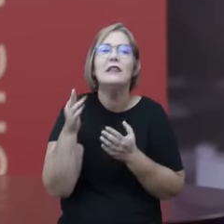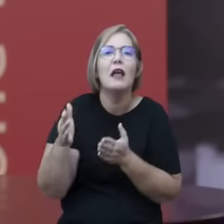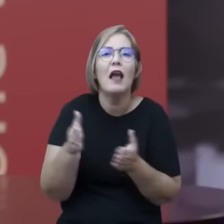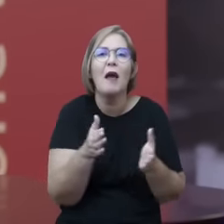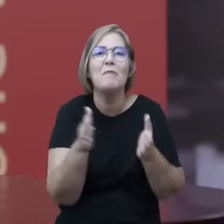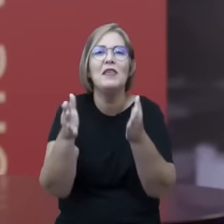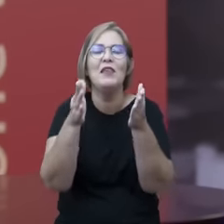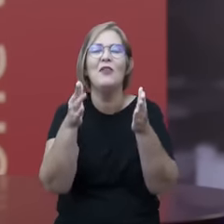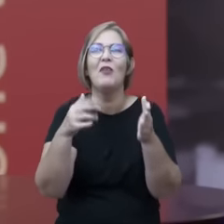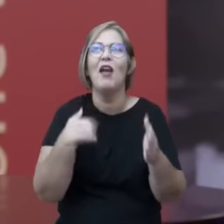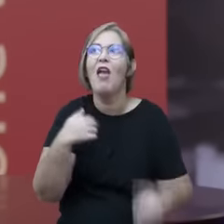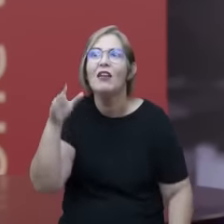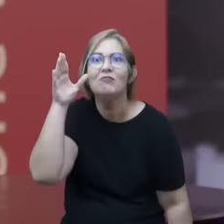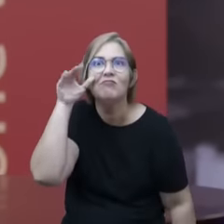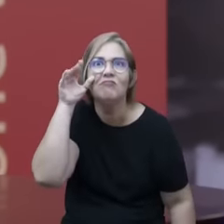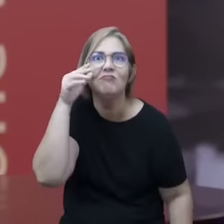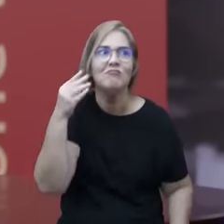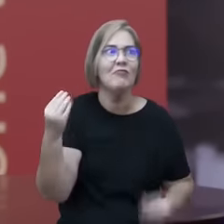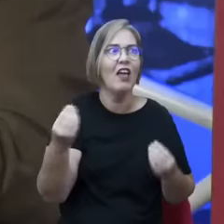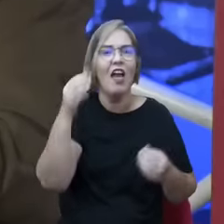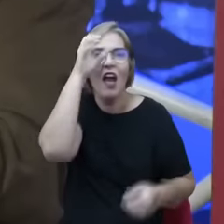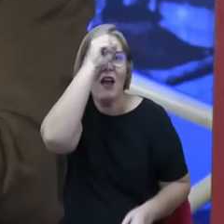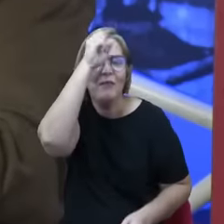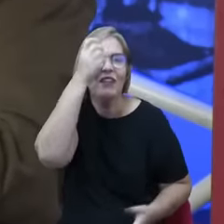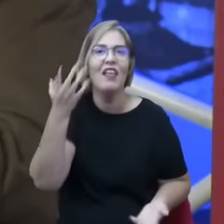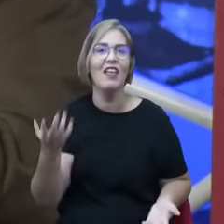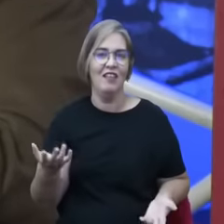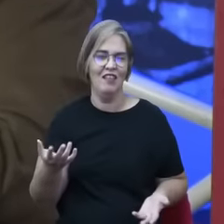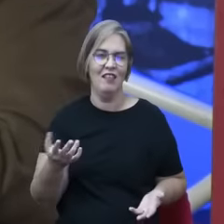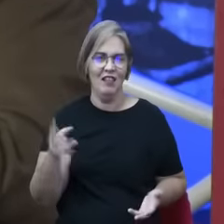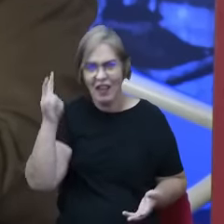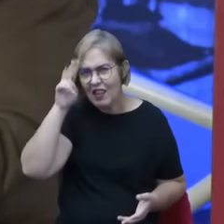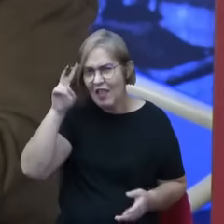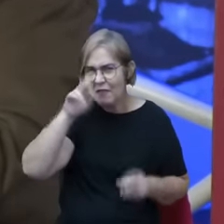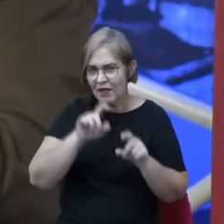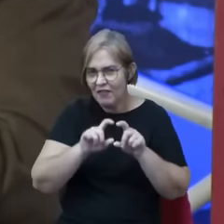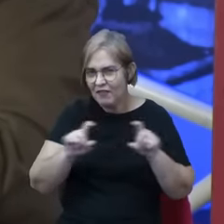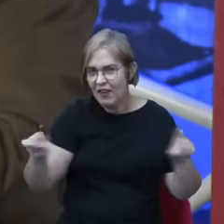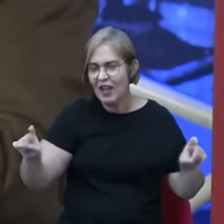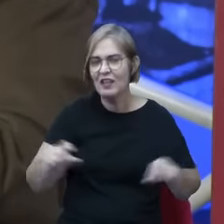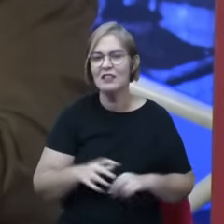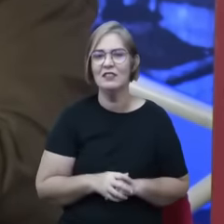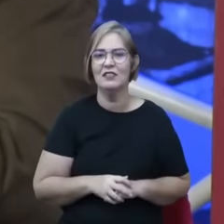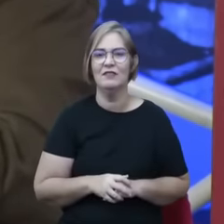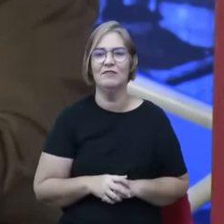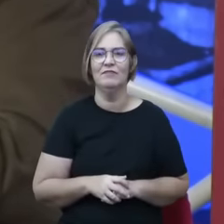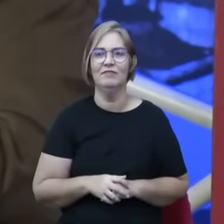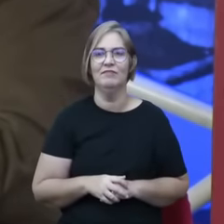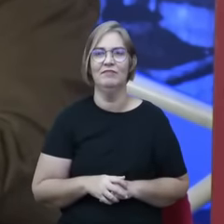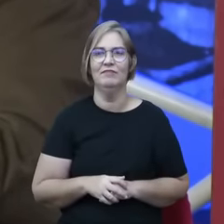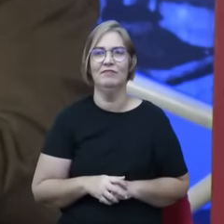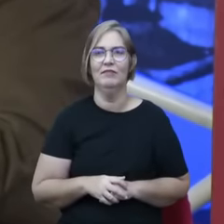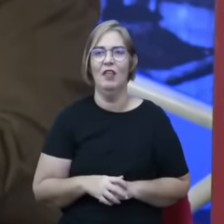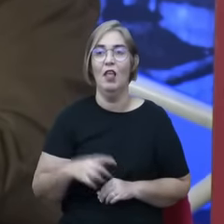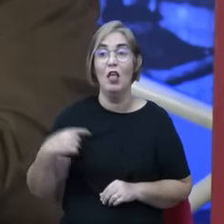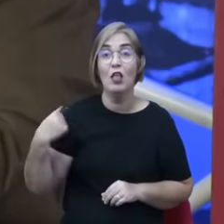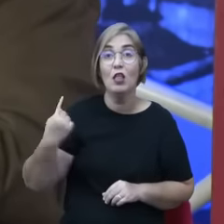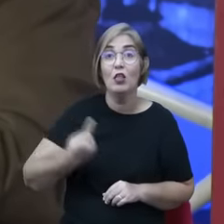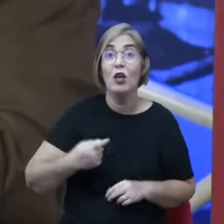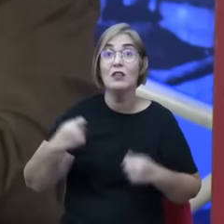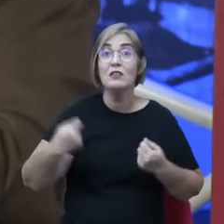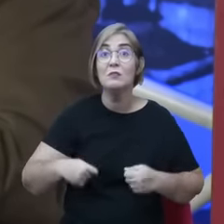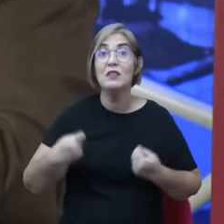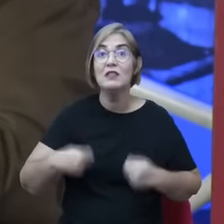mergulho, não é? Vamos lembrar da última frase. A própria subida é suficiente para encher o coração de um